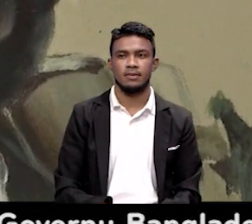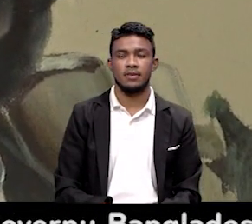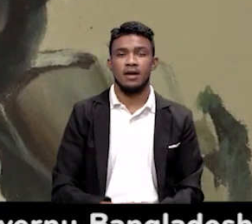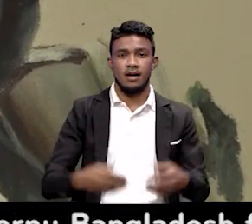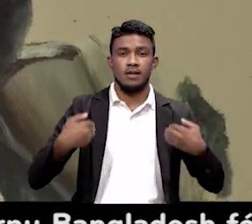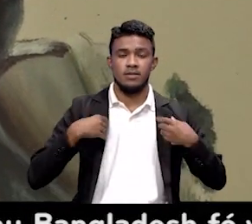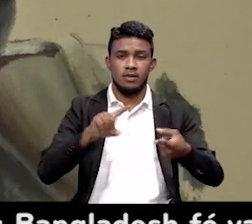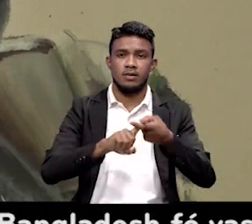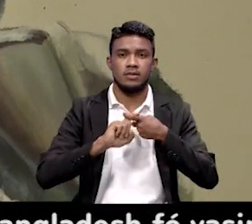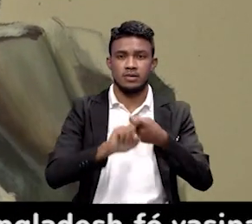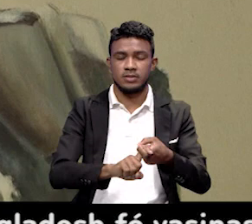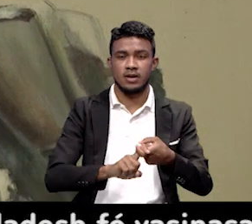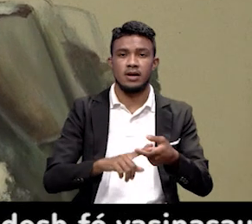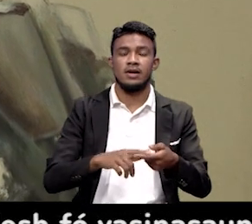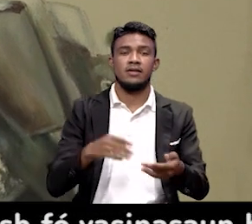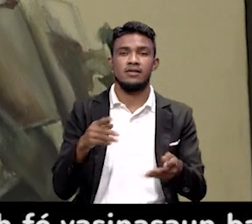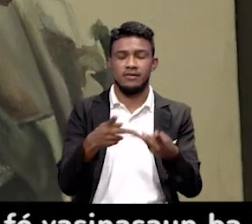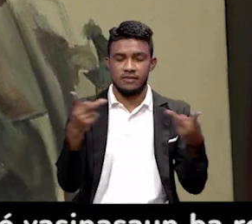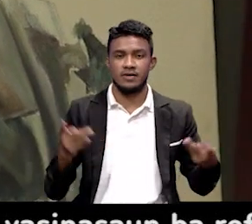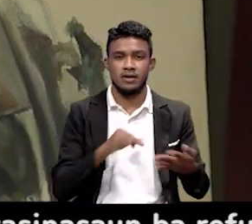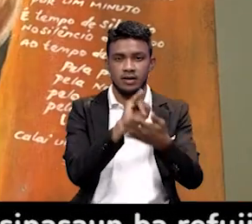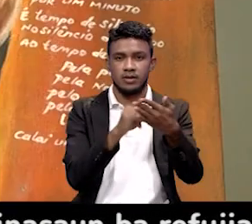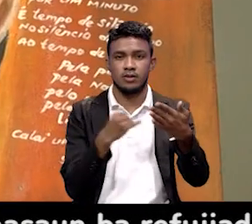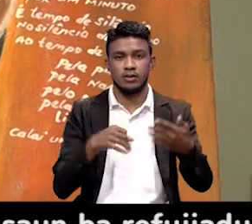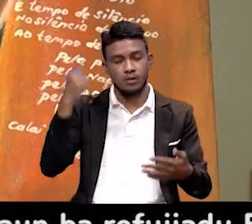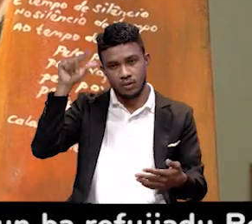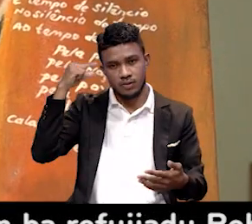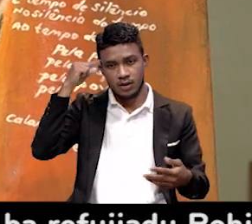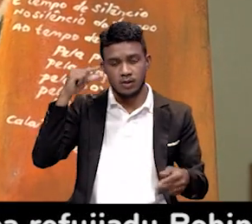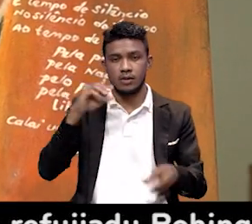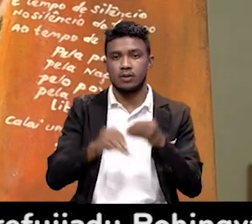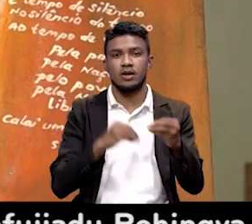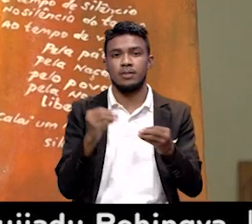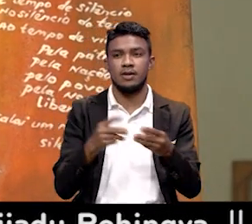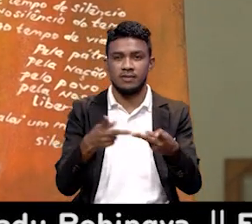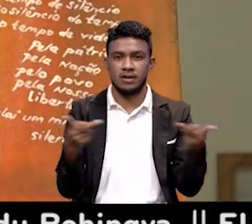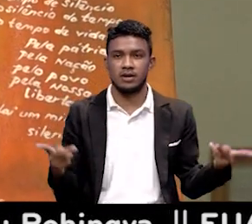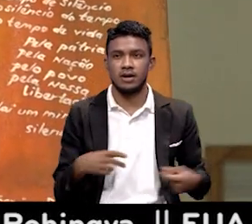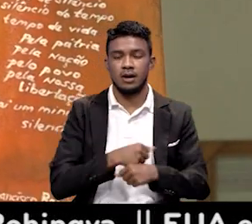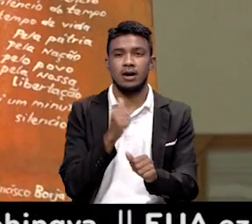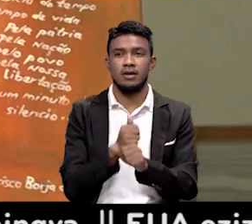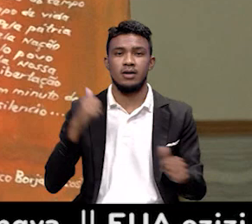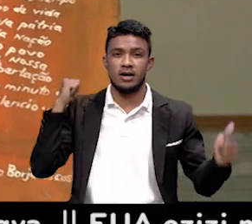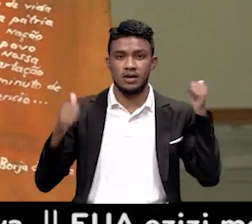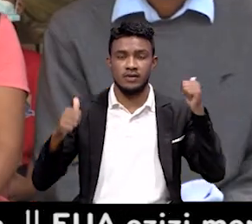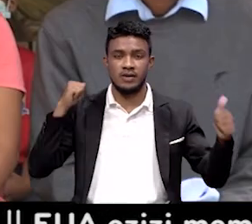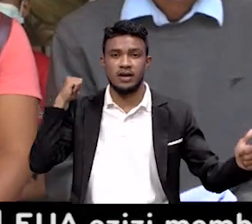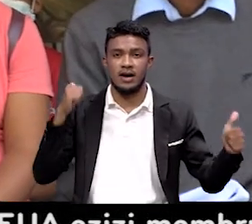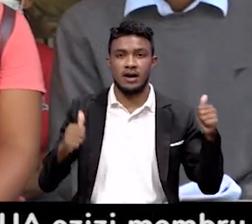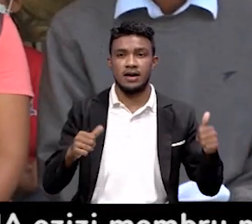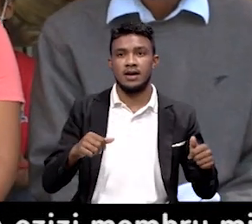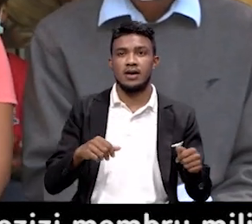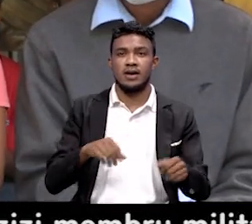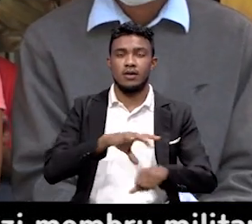Relaciona ho polêmica entre arte moris no governo con abafatin ho dihalau atividade parte Rede Barrai garante se